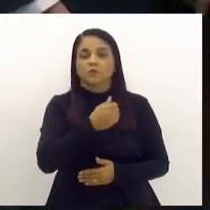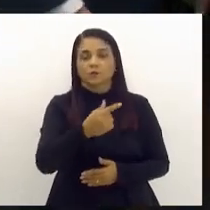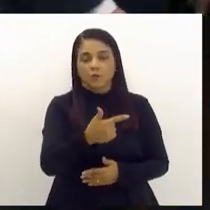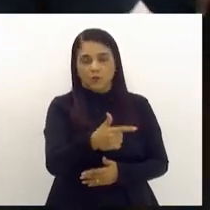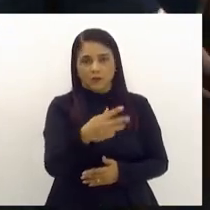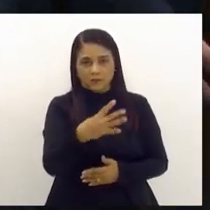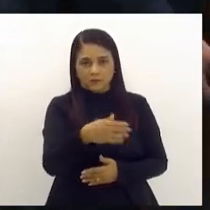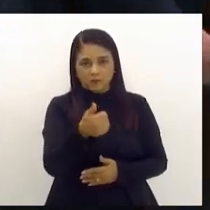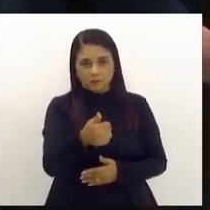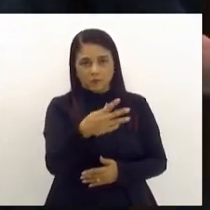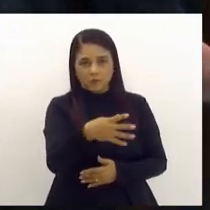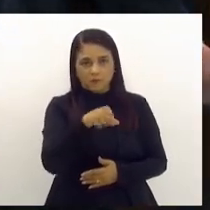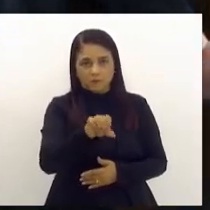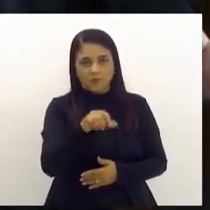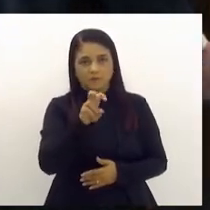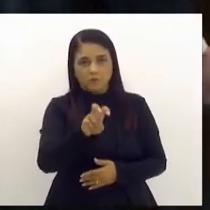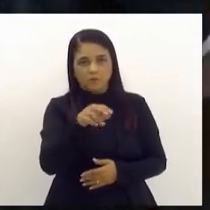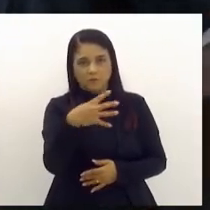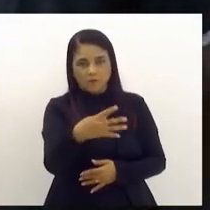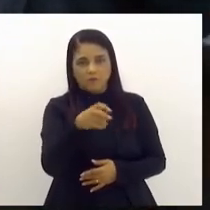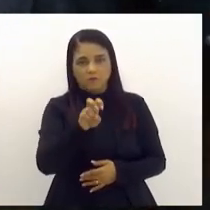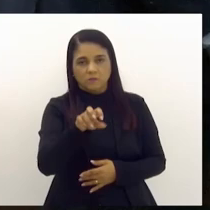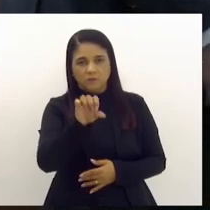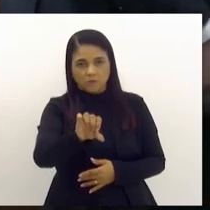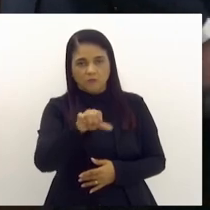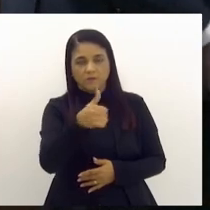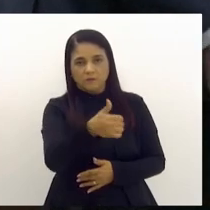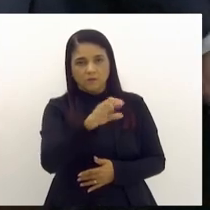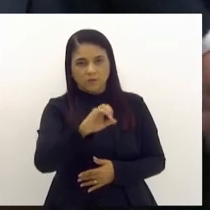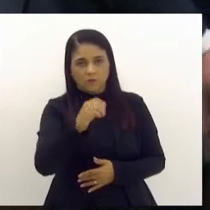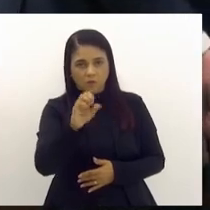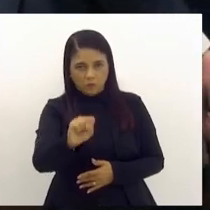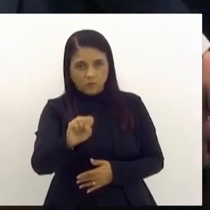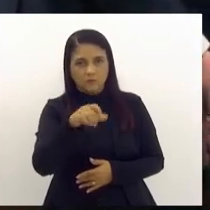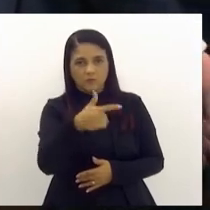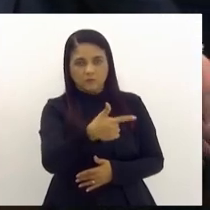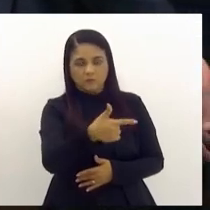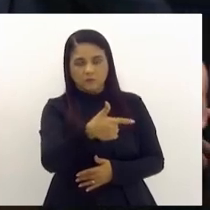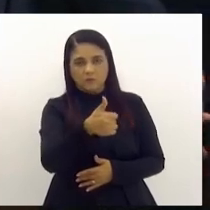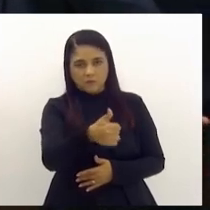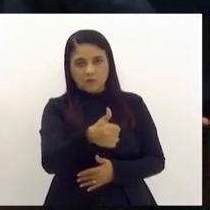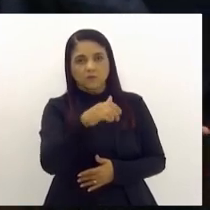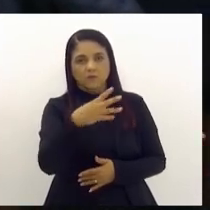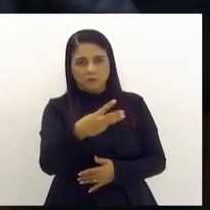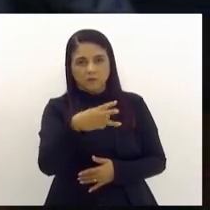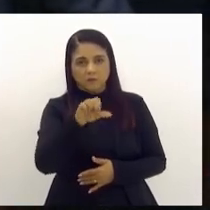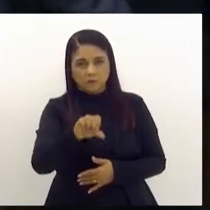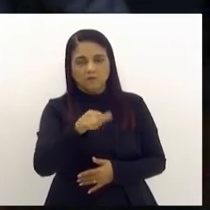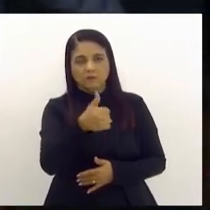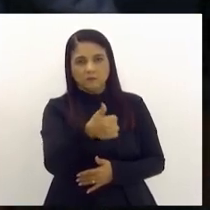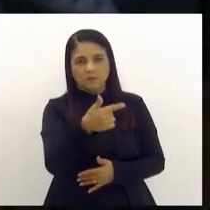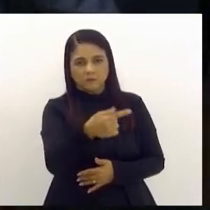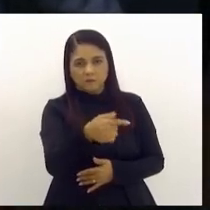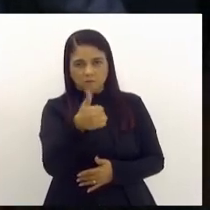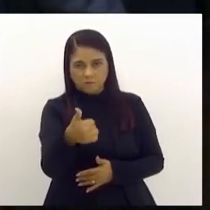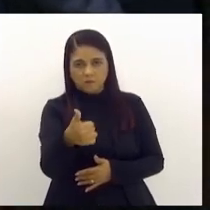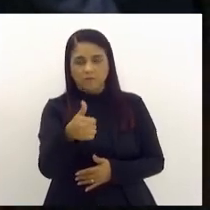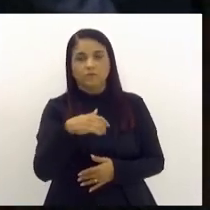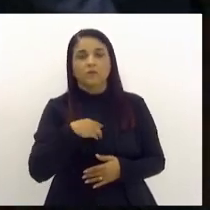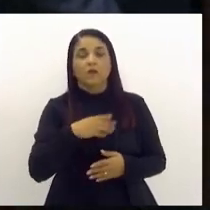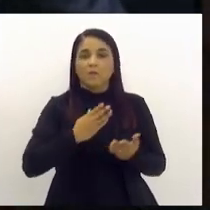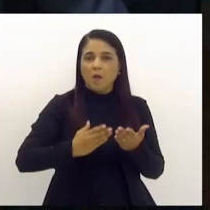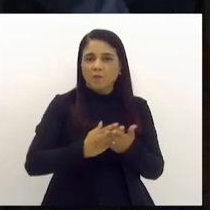41, 49, 54, 59, 108, 139 e 171.